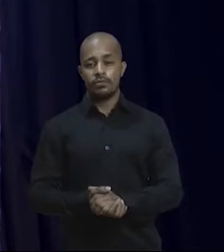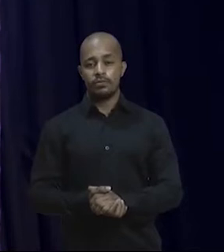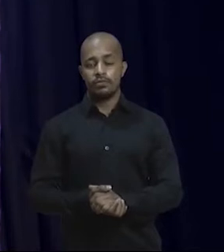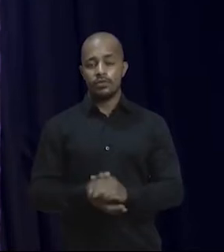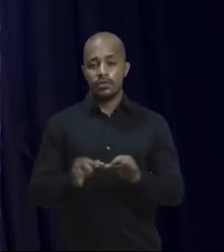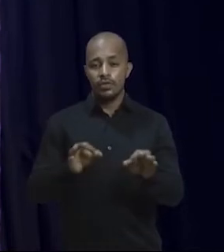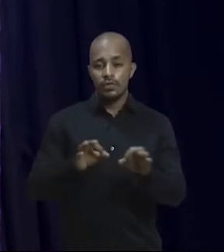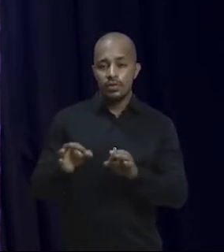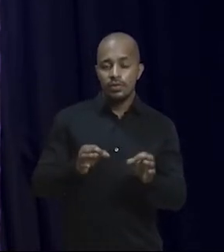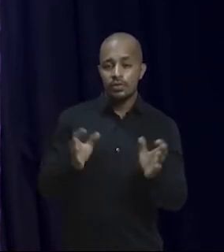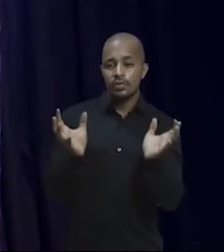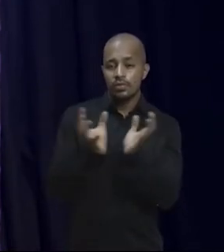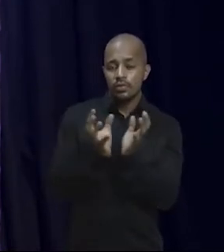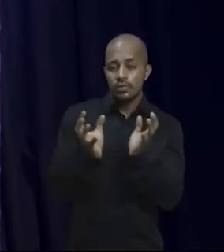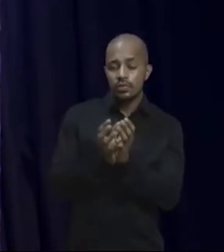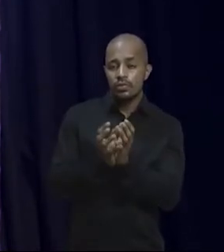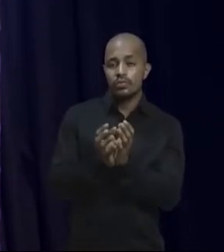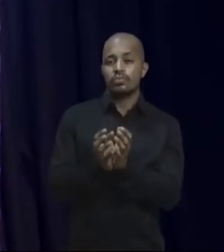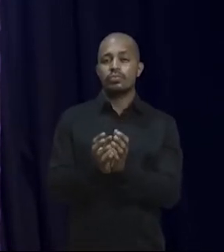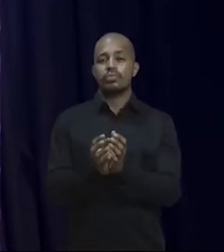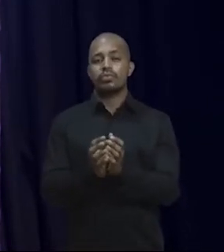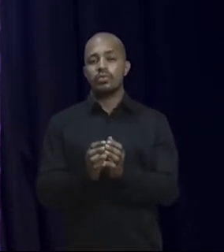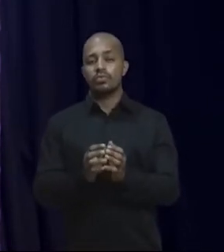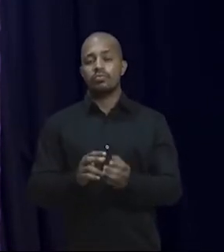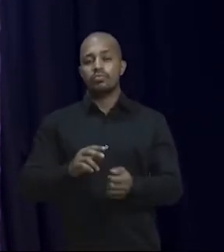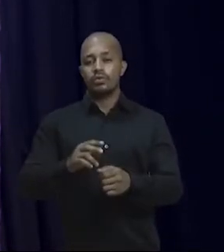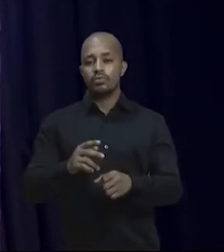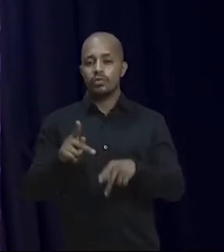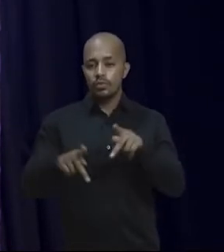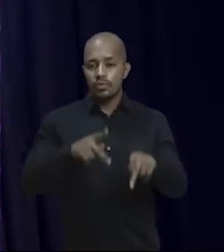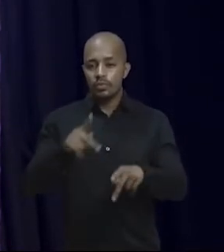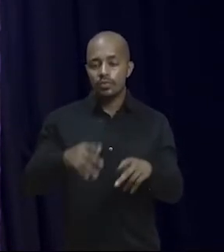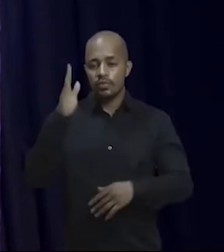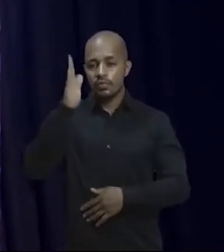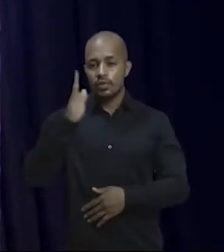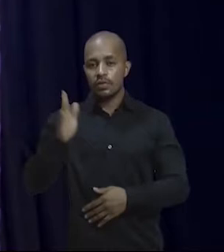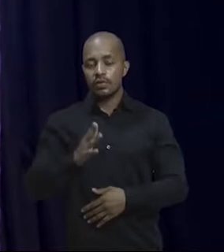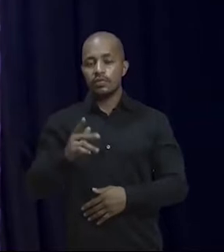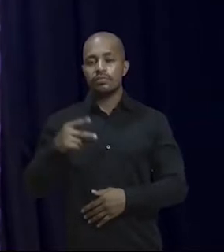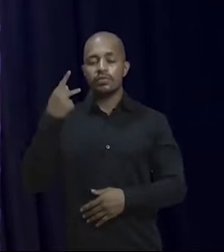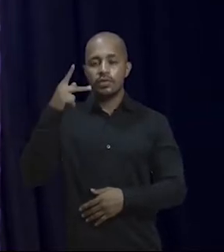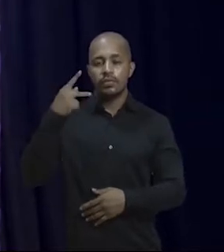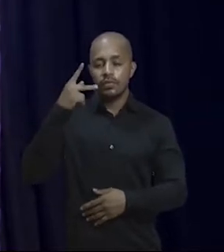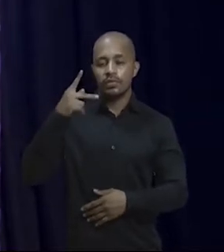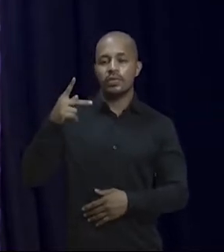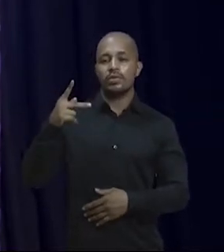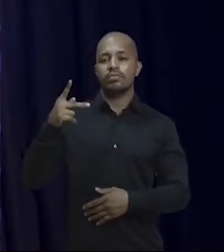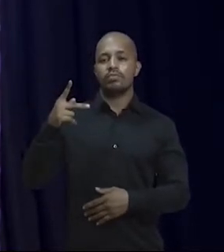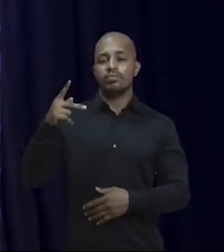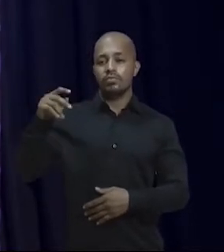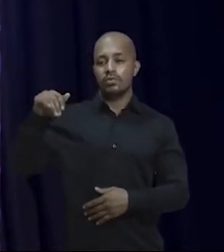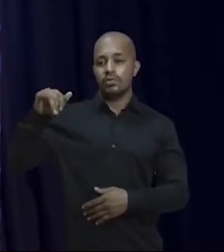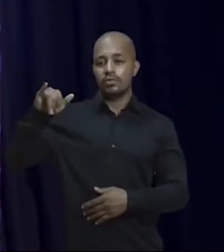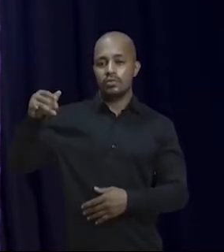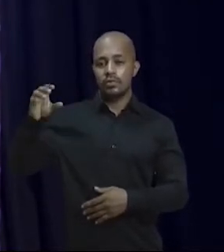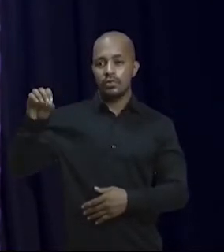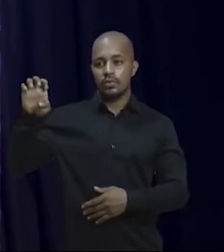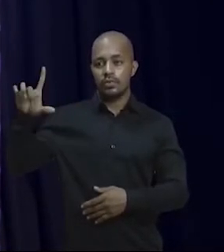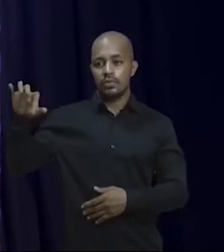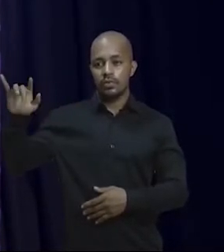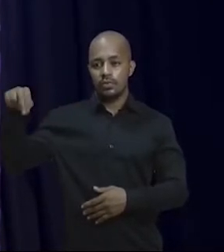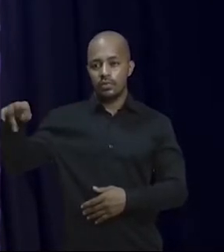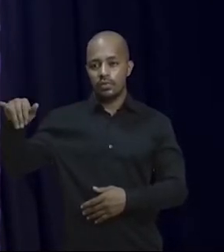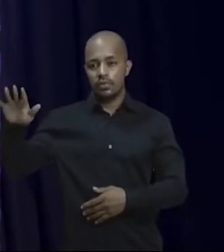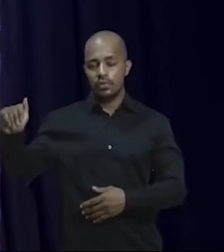diversidade, que é a expressão da diversidade do povo brasileiro. Deputada Joênia também, que estava aqui conosco. Eu